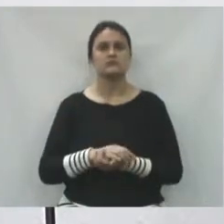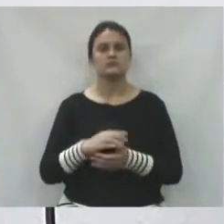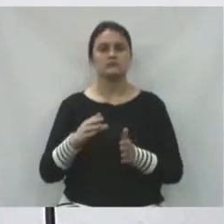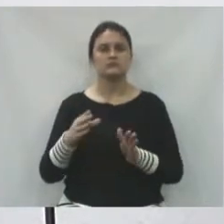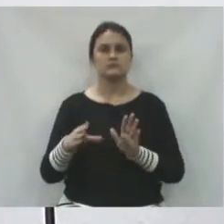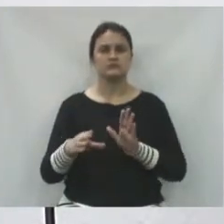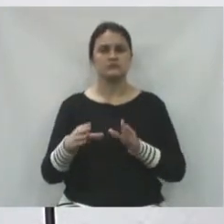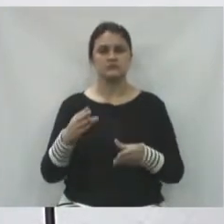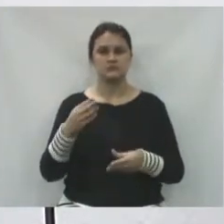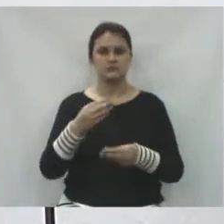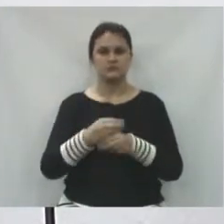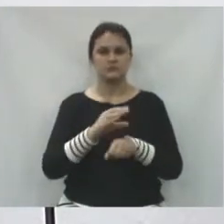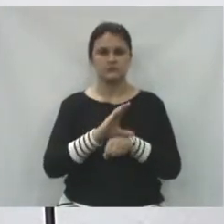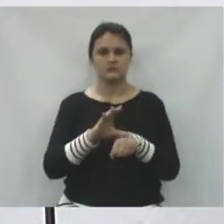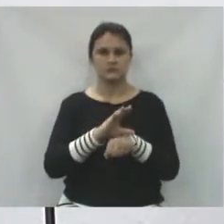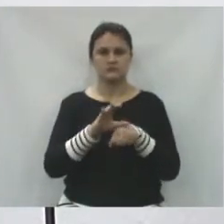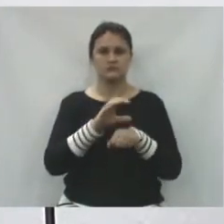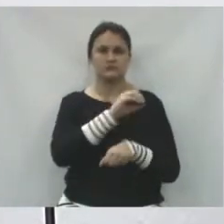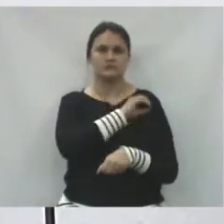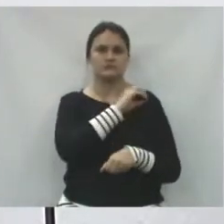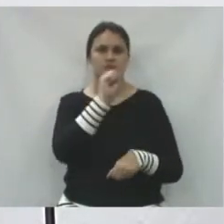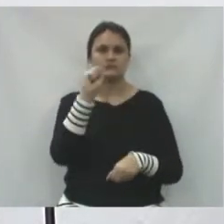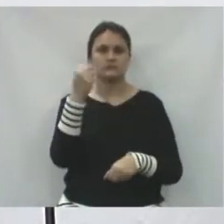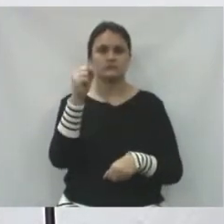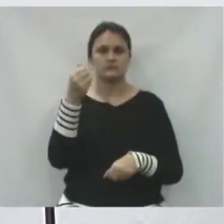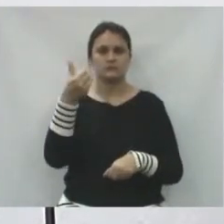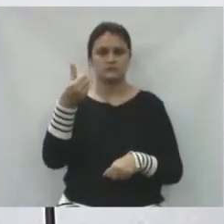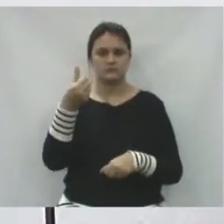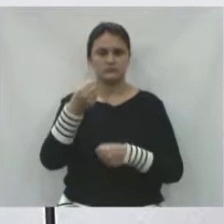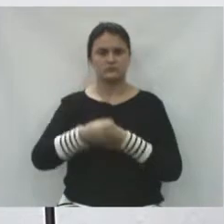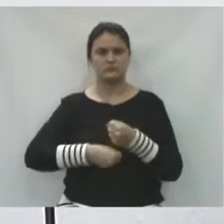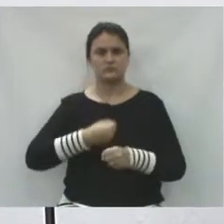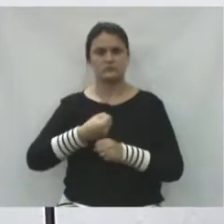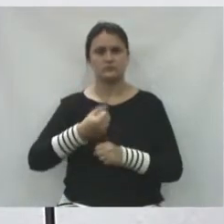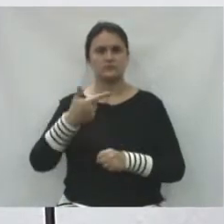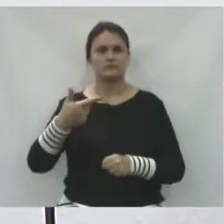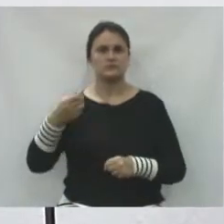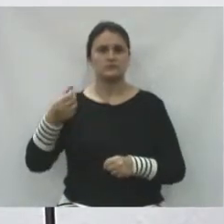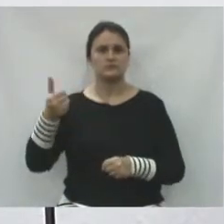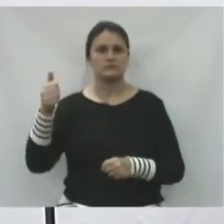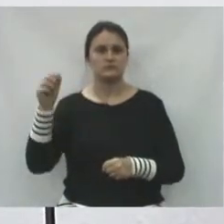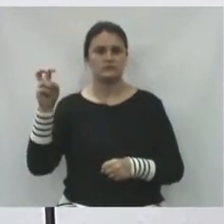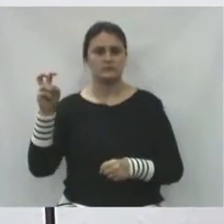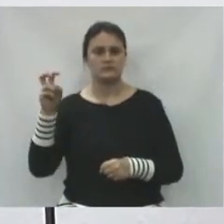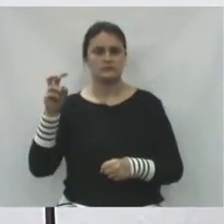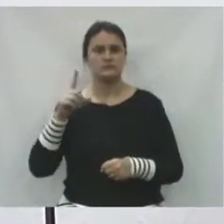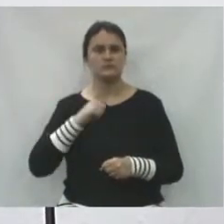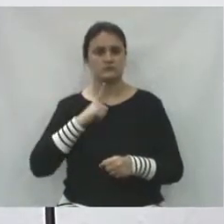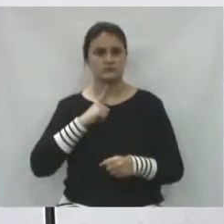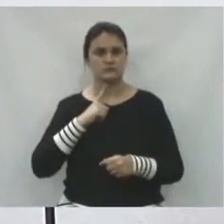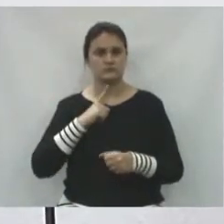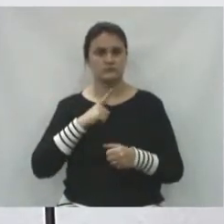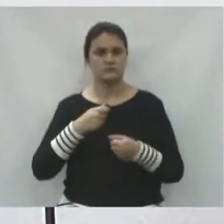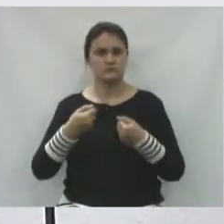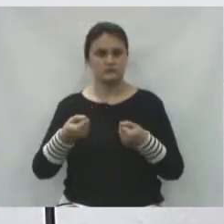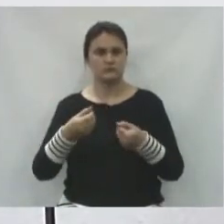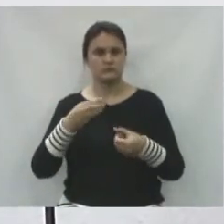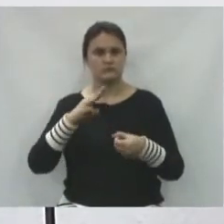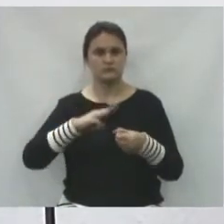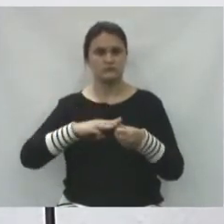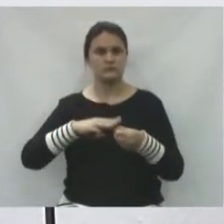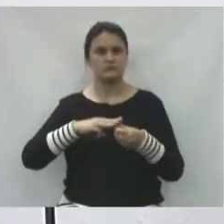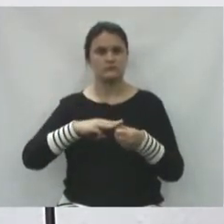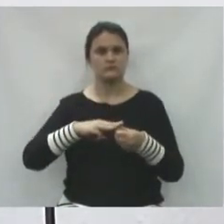A emenda constitucional número 86 de 2015, ela garante aos